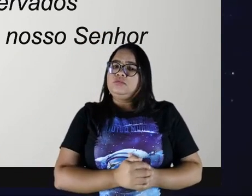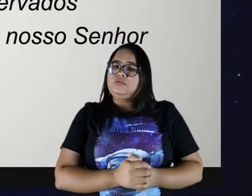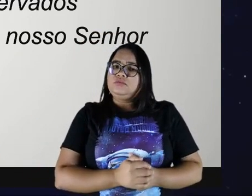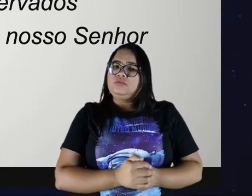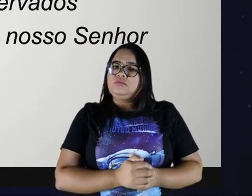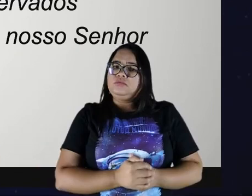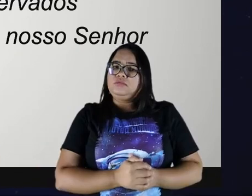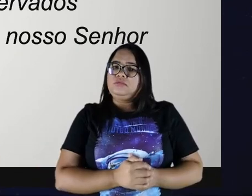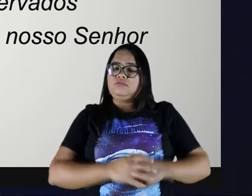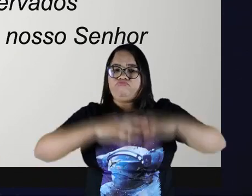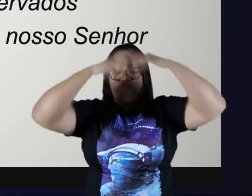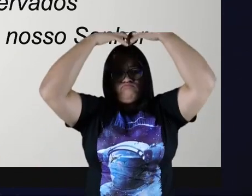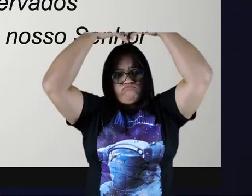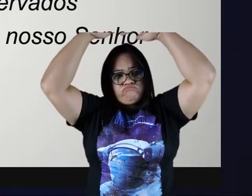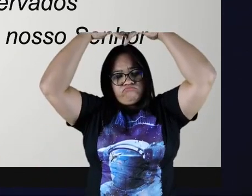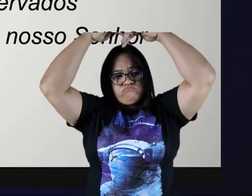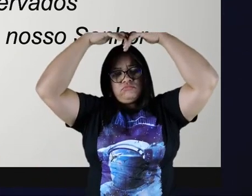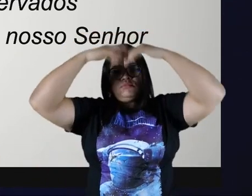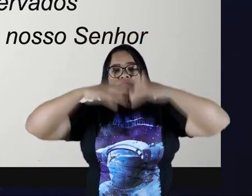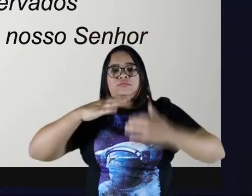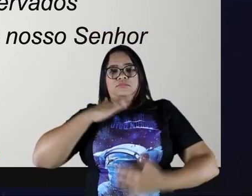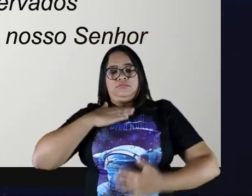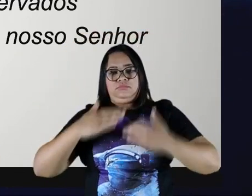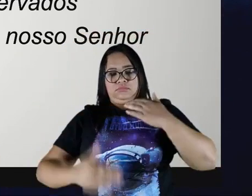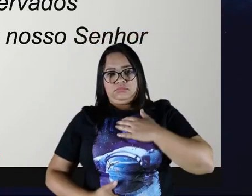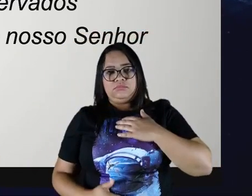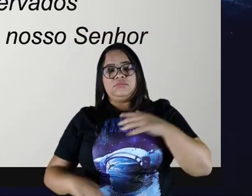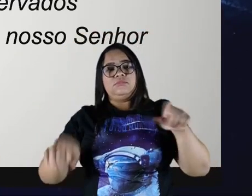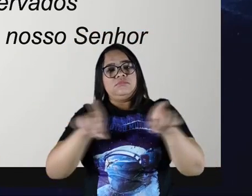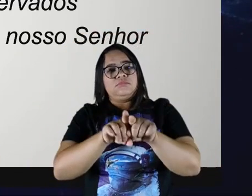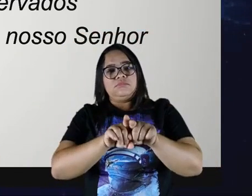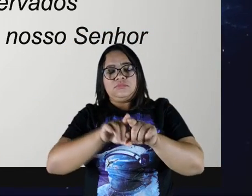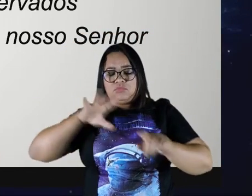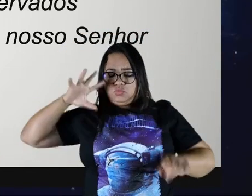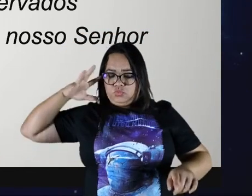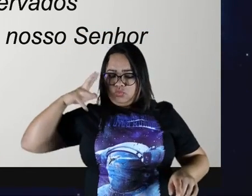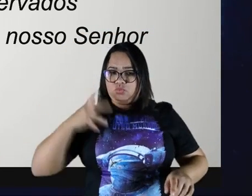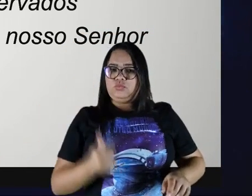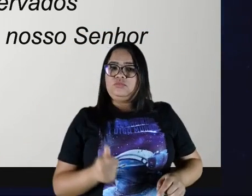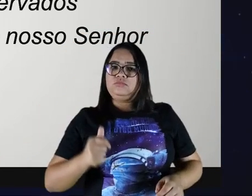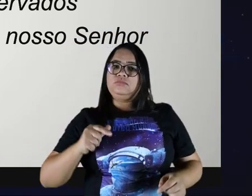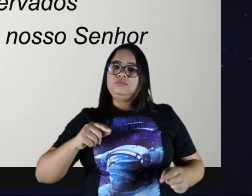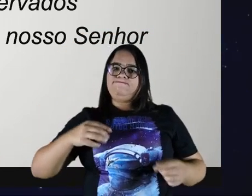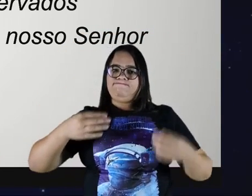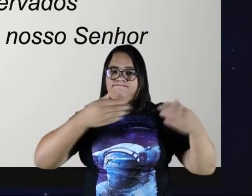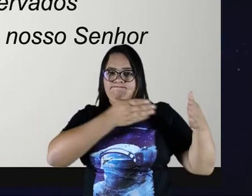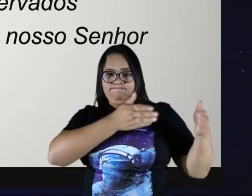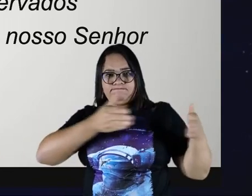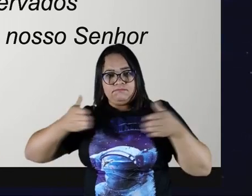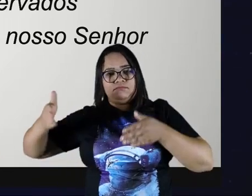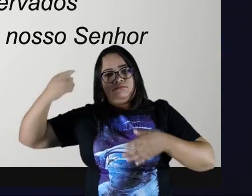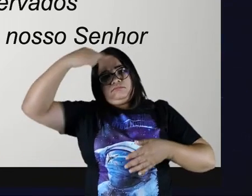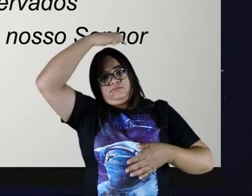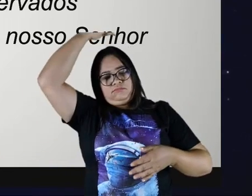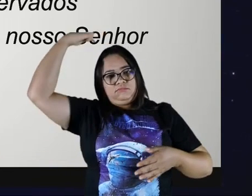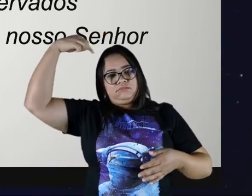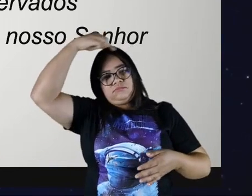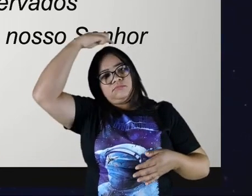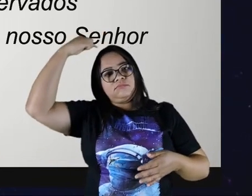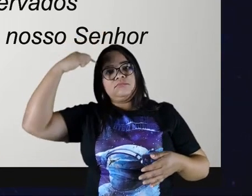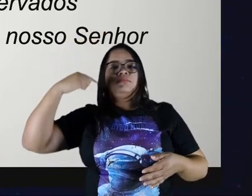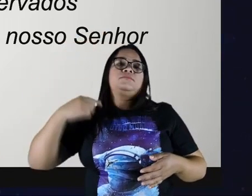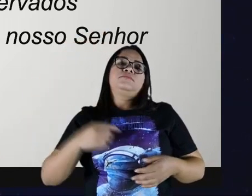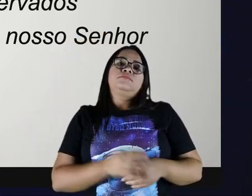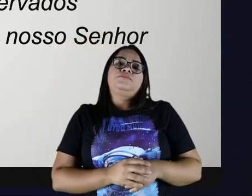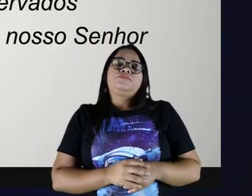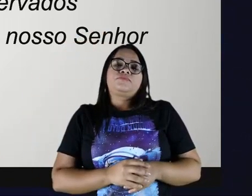espírito e alma e corpo, completo, ser completo, sejam plenamente